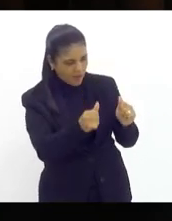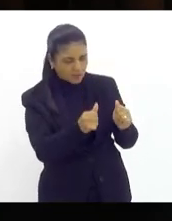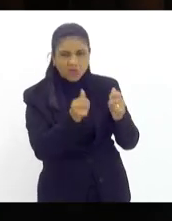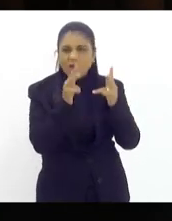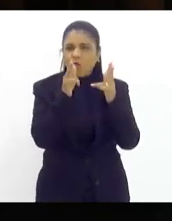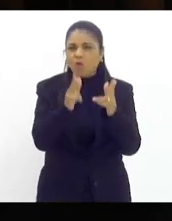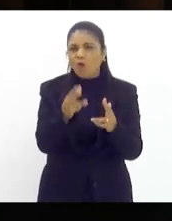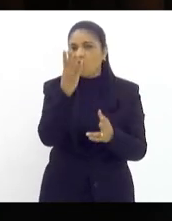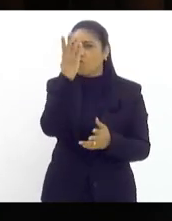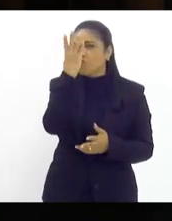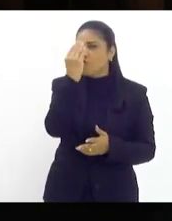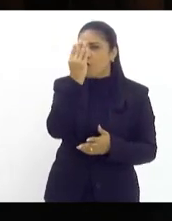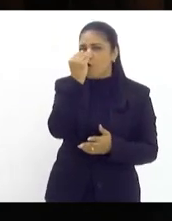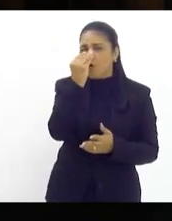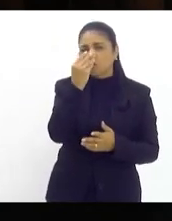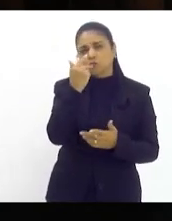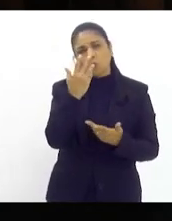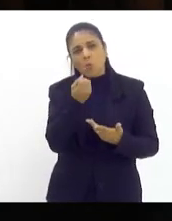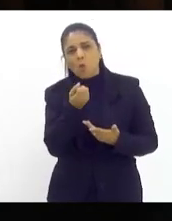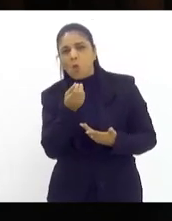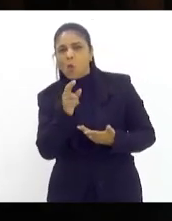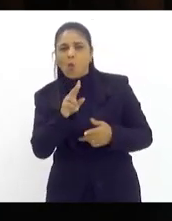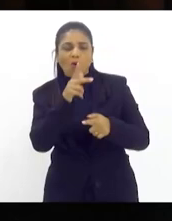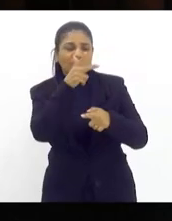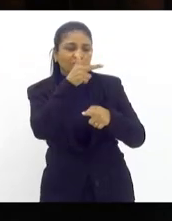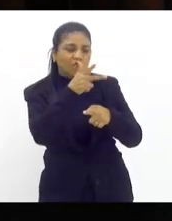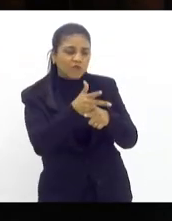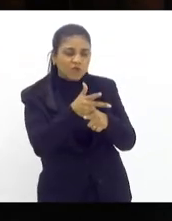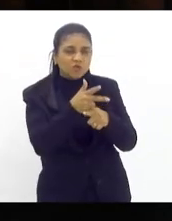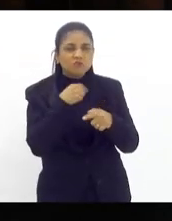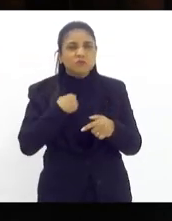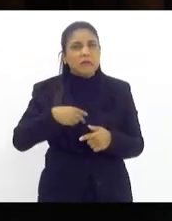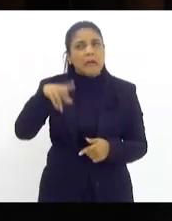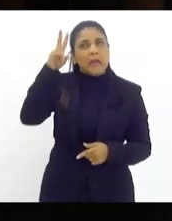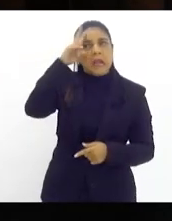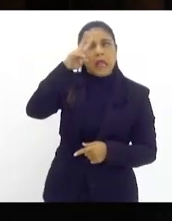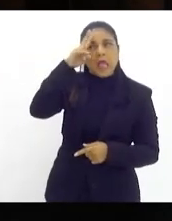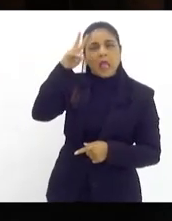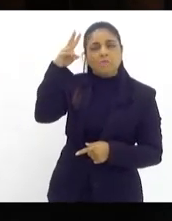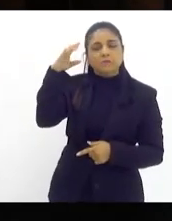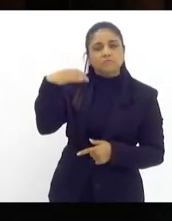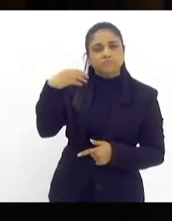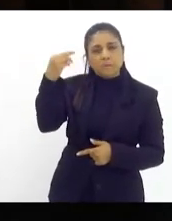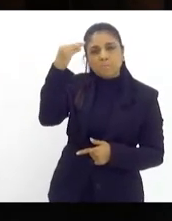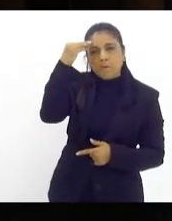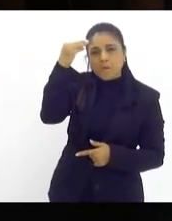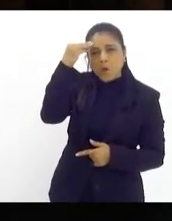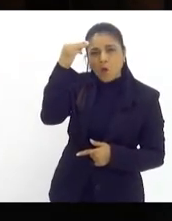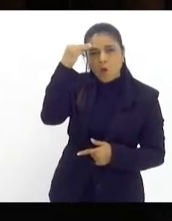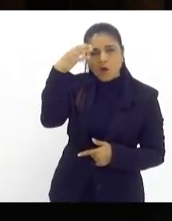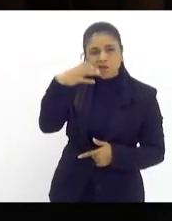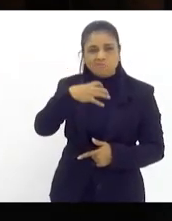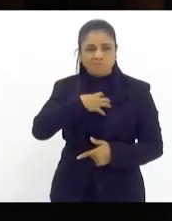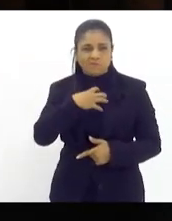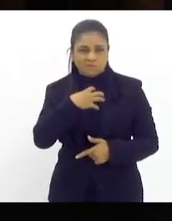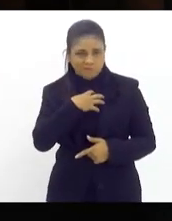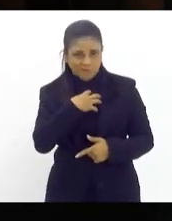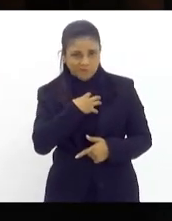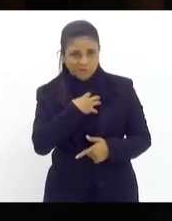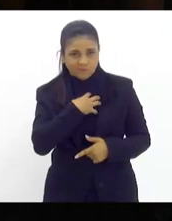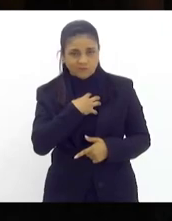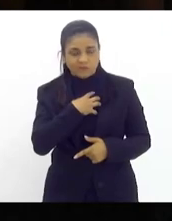um vídeo ou alguém que nos traz a uma memória ao coração ao sentimento quem aqui não tem por exemplo um